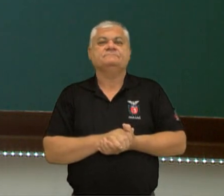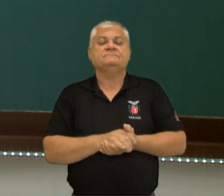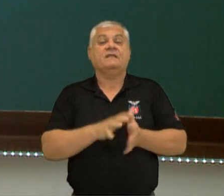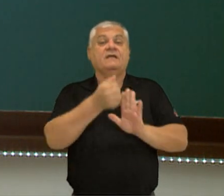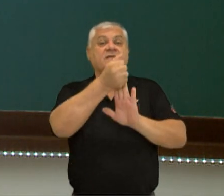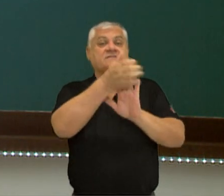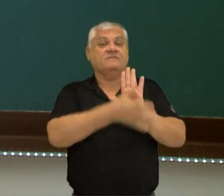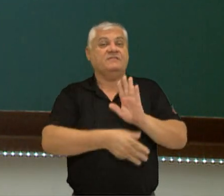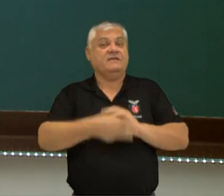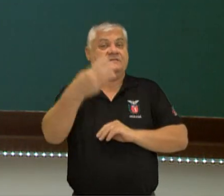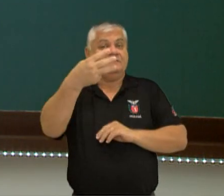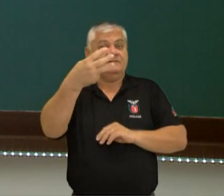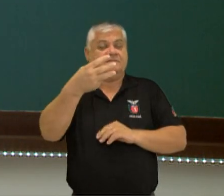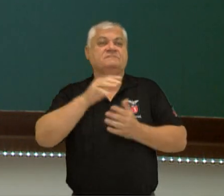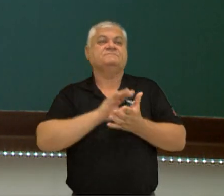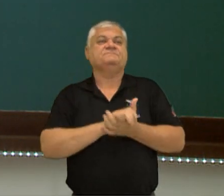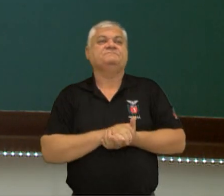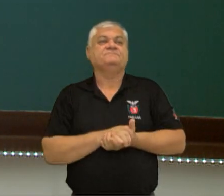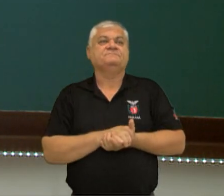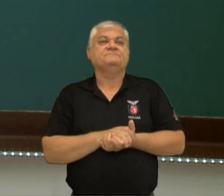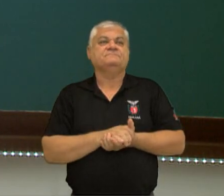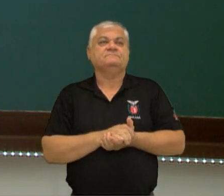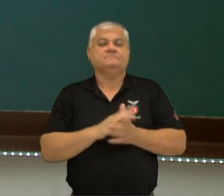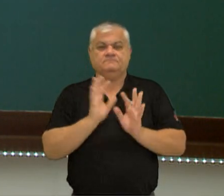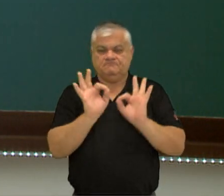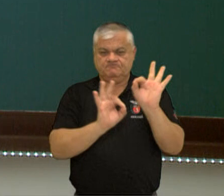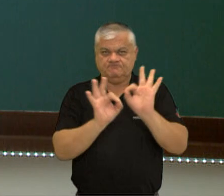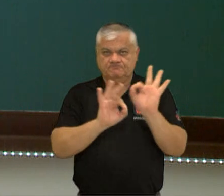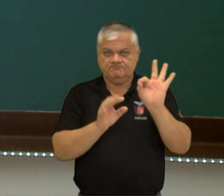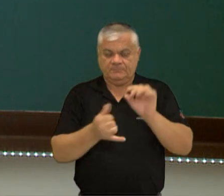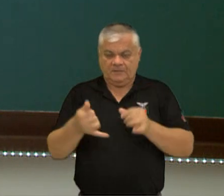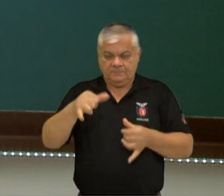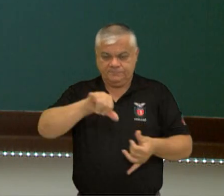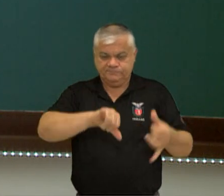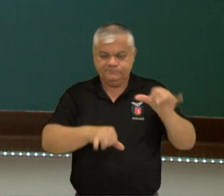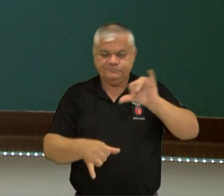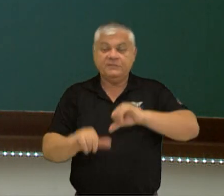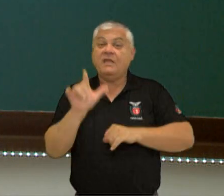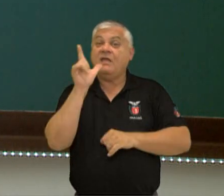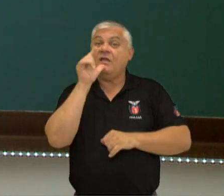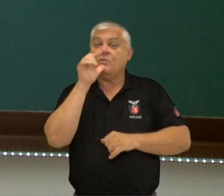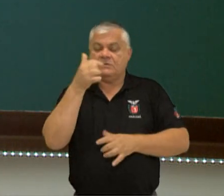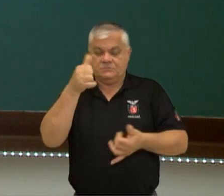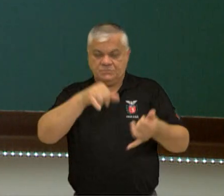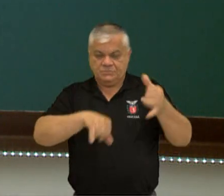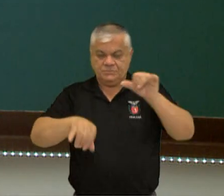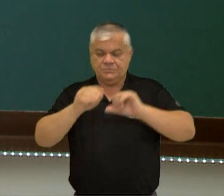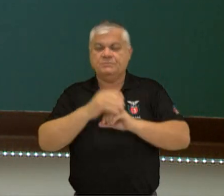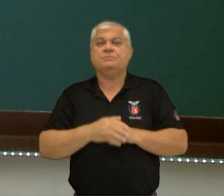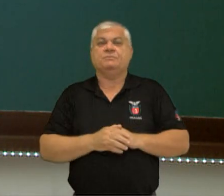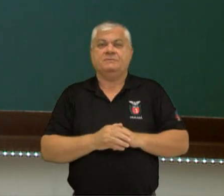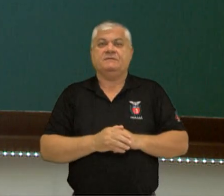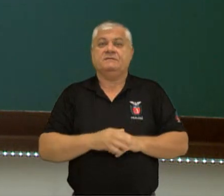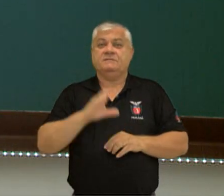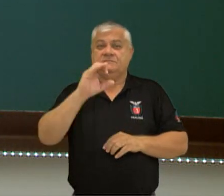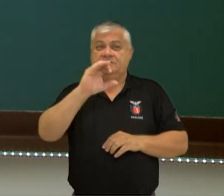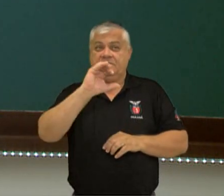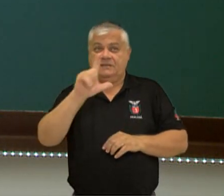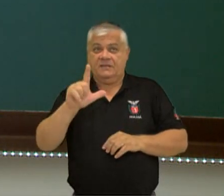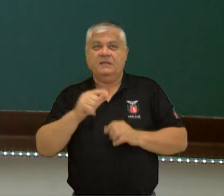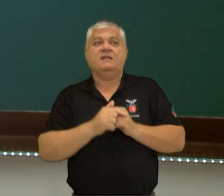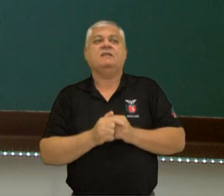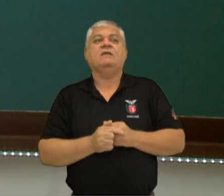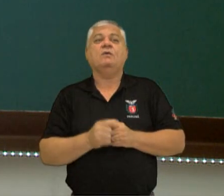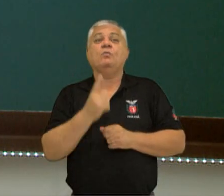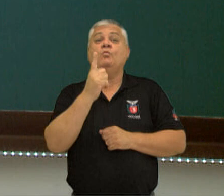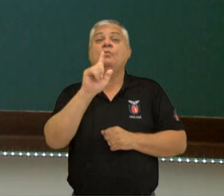Vamos para a atividade 3? Ao preparar uma solução aquosa de cloreto de sódio de 1 grama por litro,